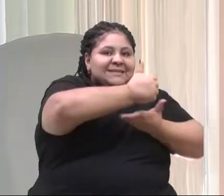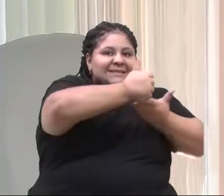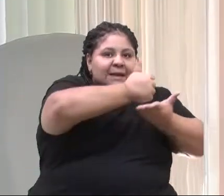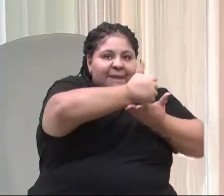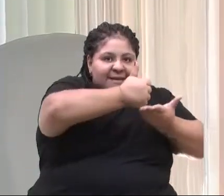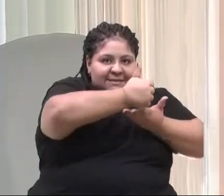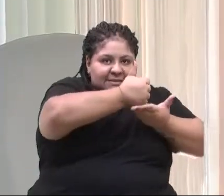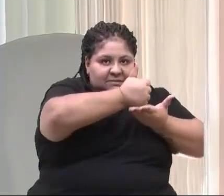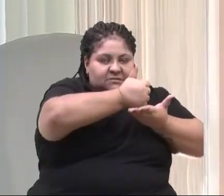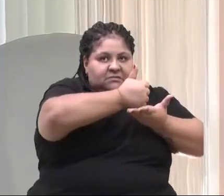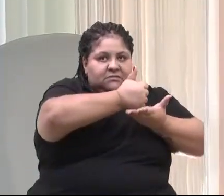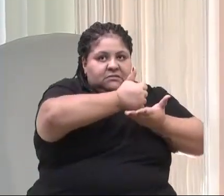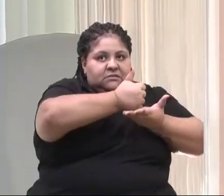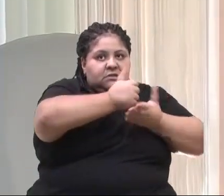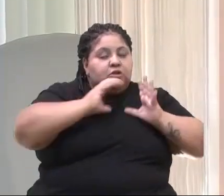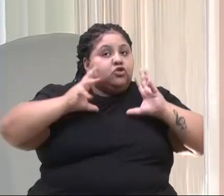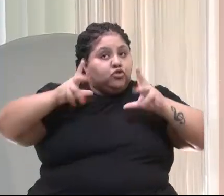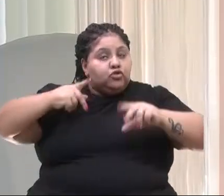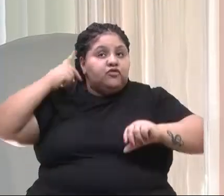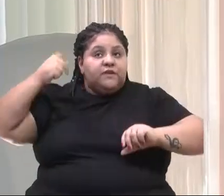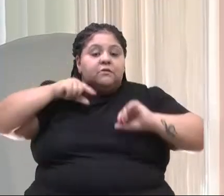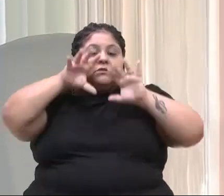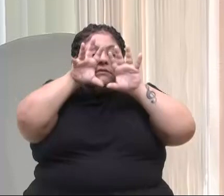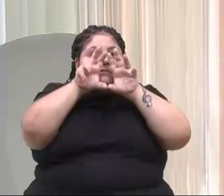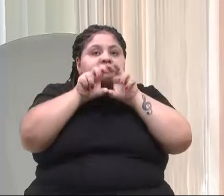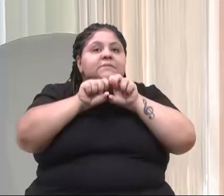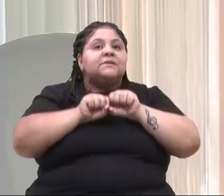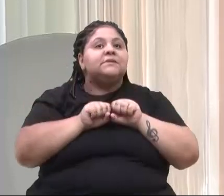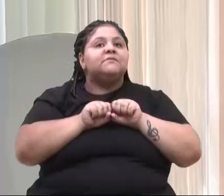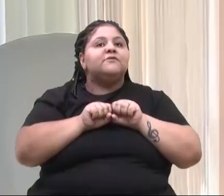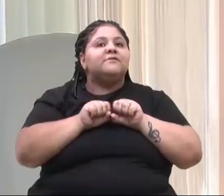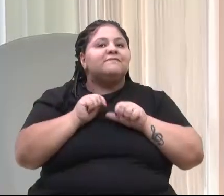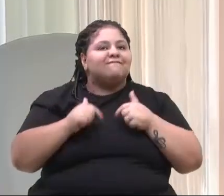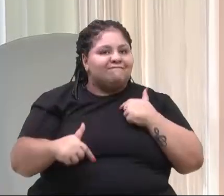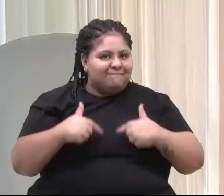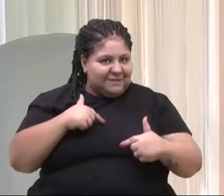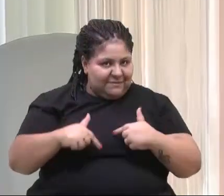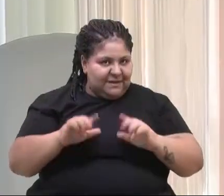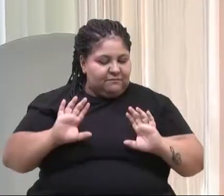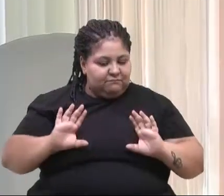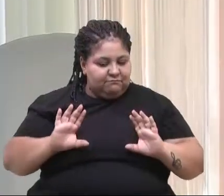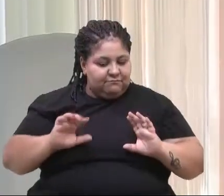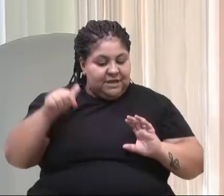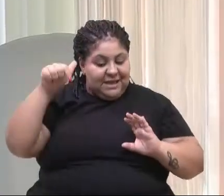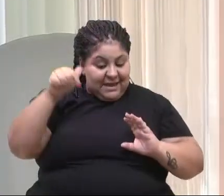e são testemunhas deste trabalho. Essa comunicação,